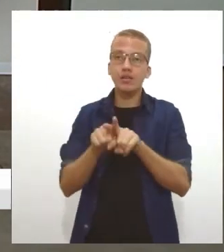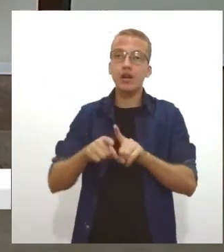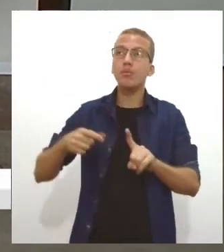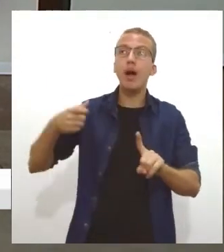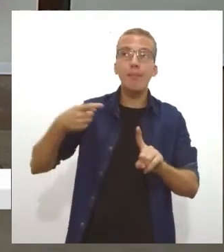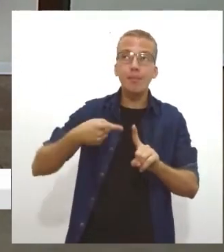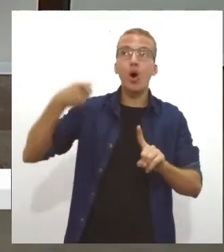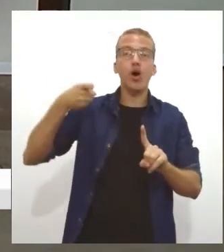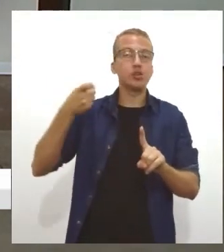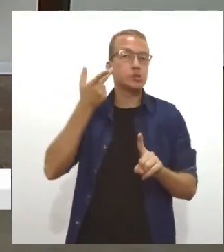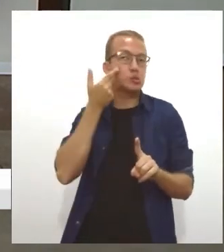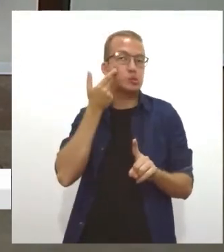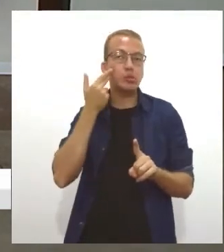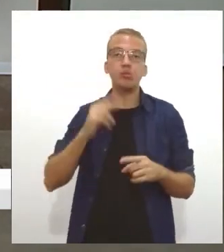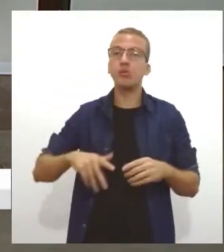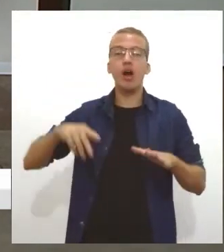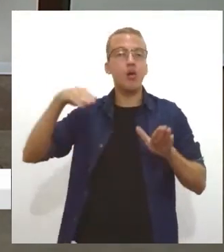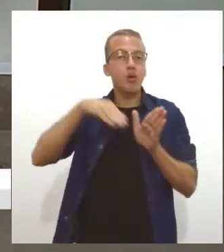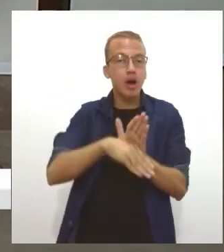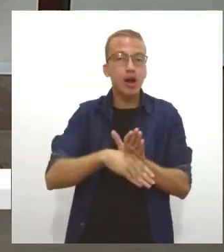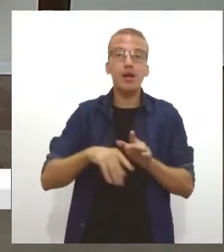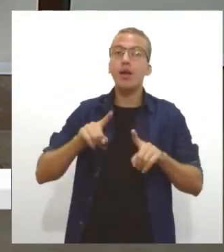de violência doméstica cresceu